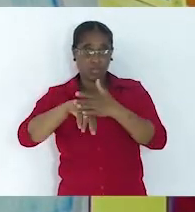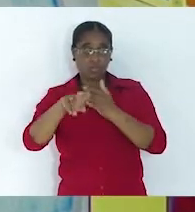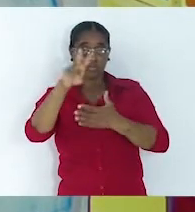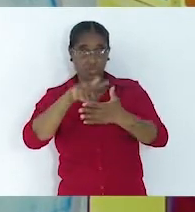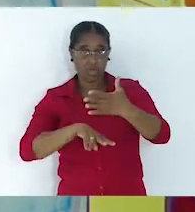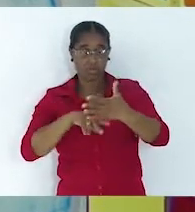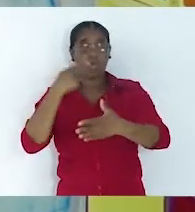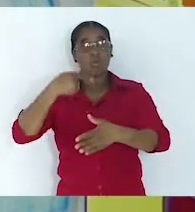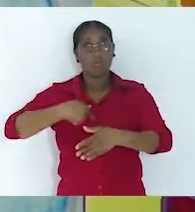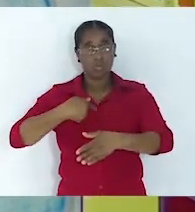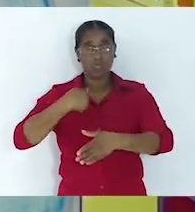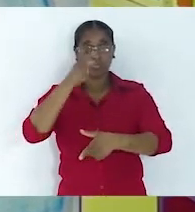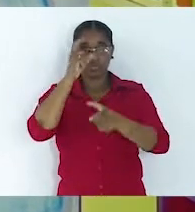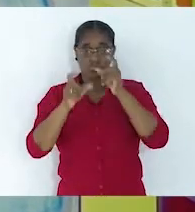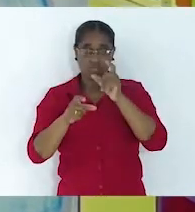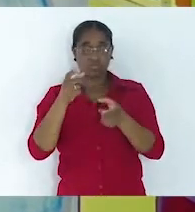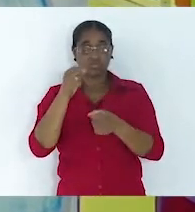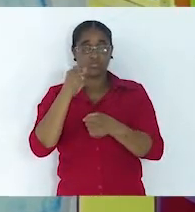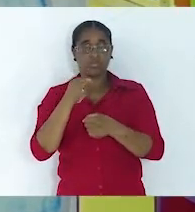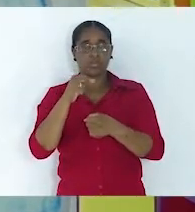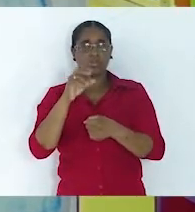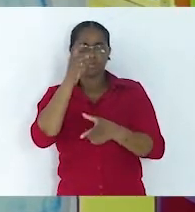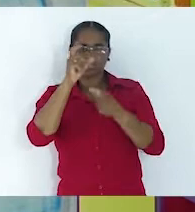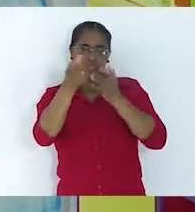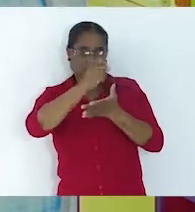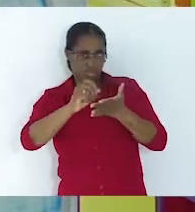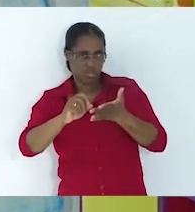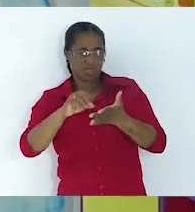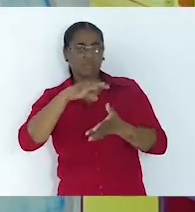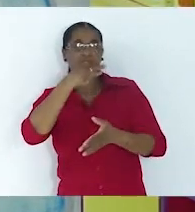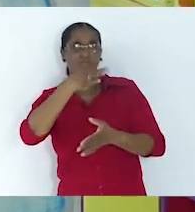É o próprio produtor, é o próprio autor que